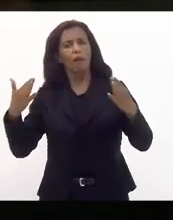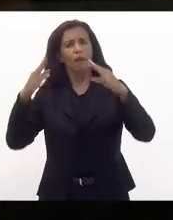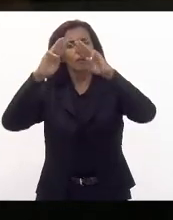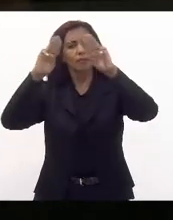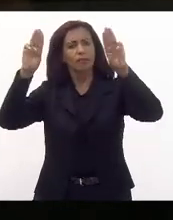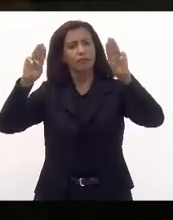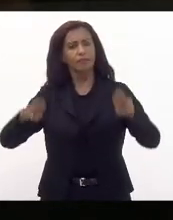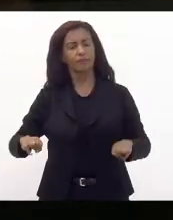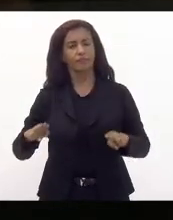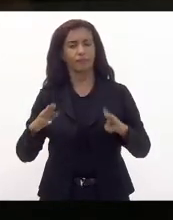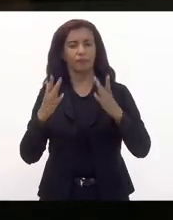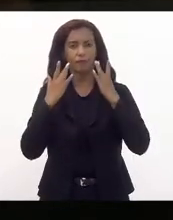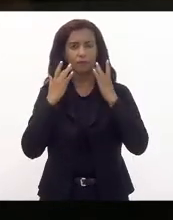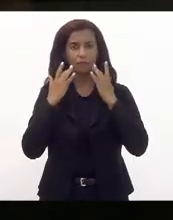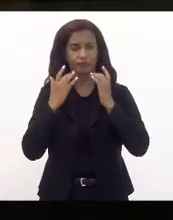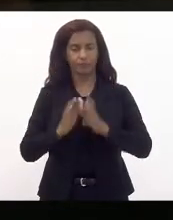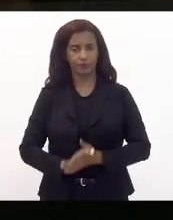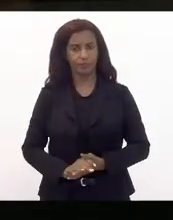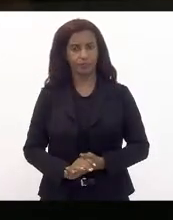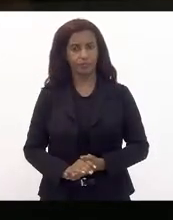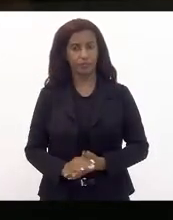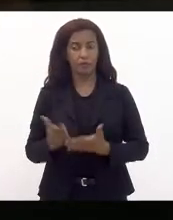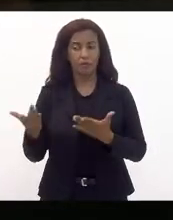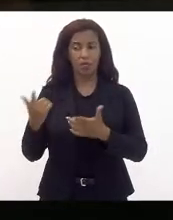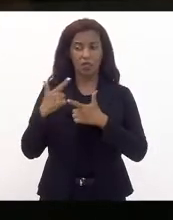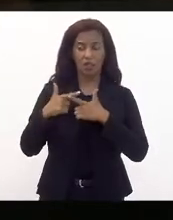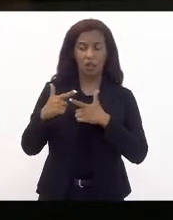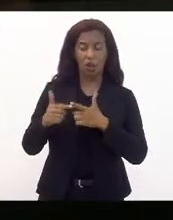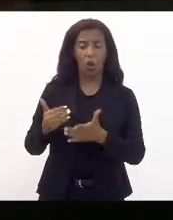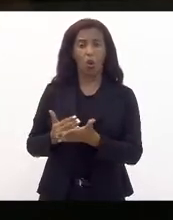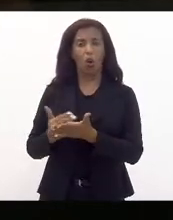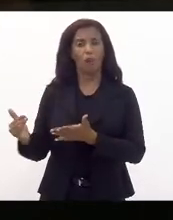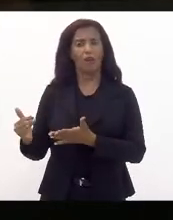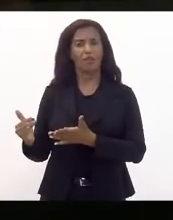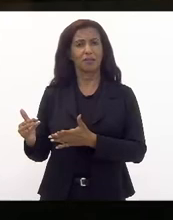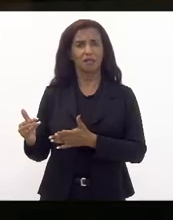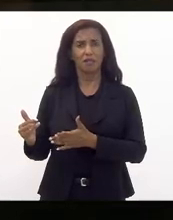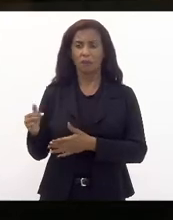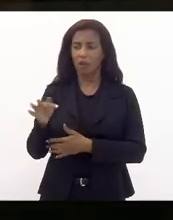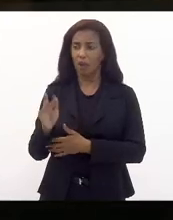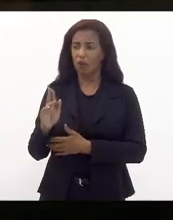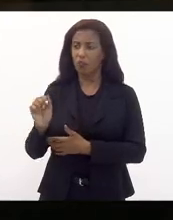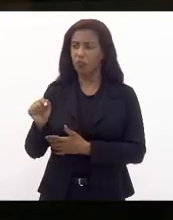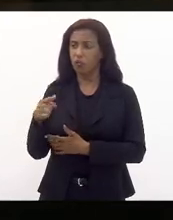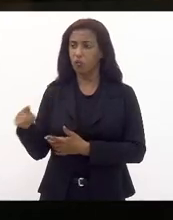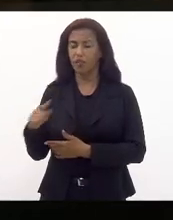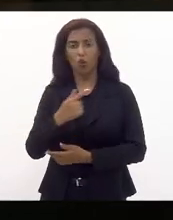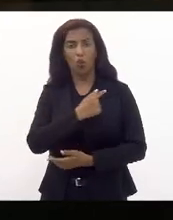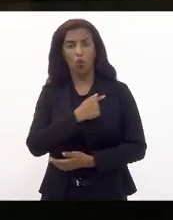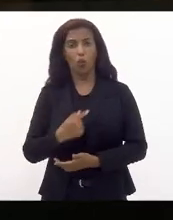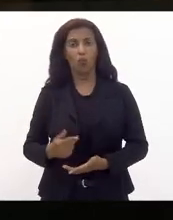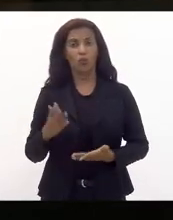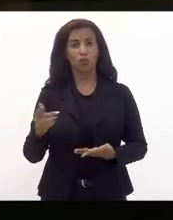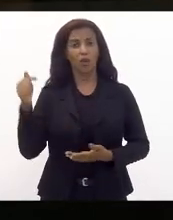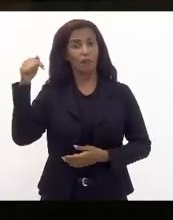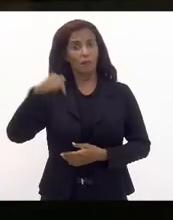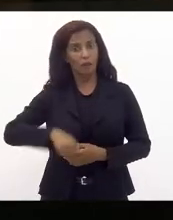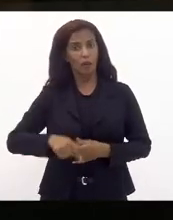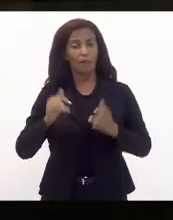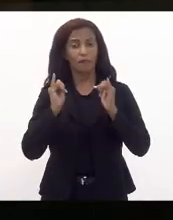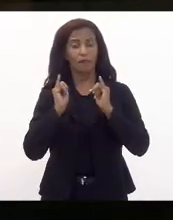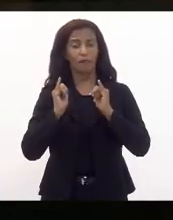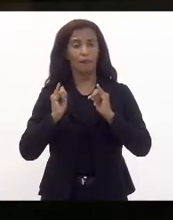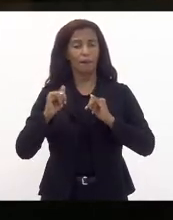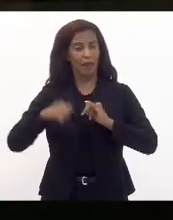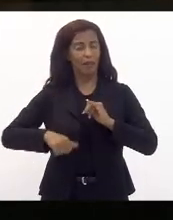Teatro Municipal começa pelas Fundações o governo Já enviou para esta casa